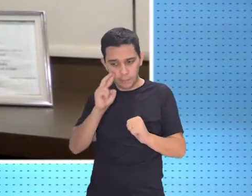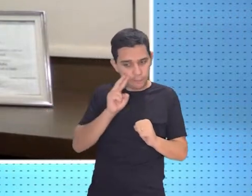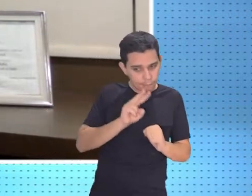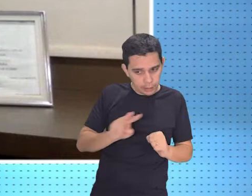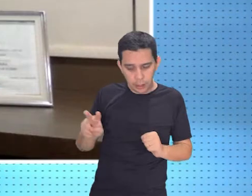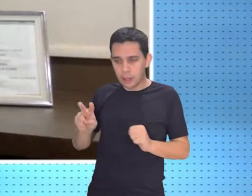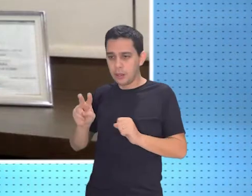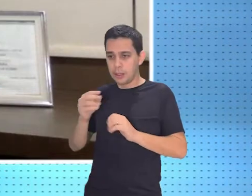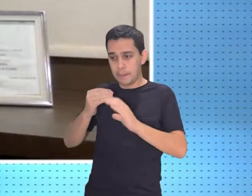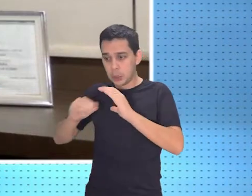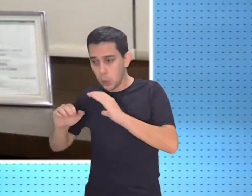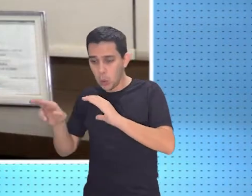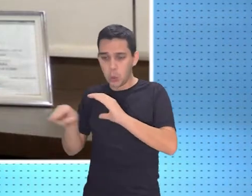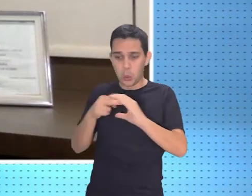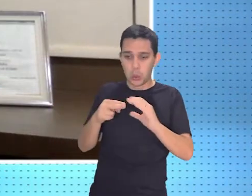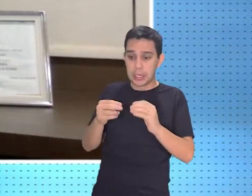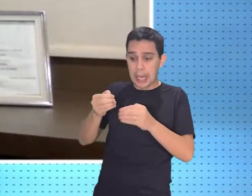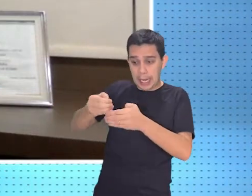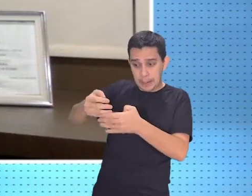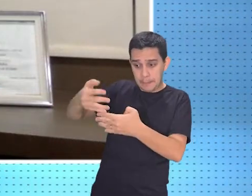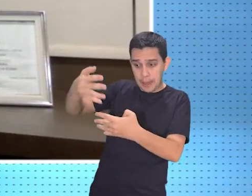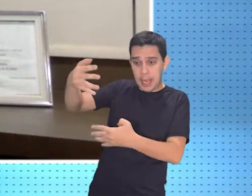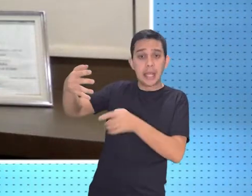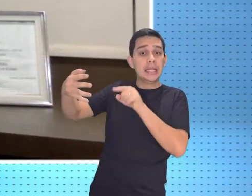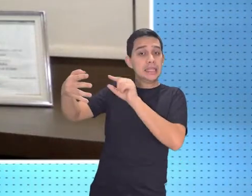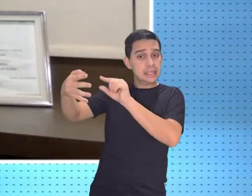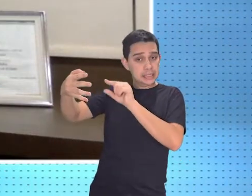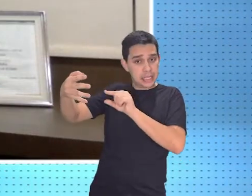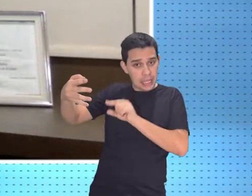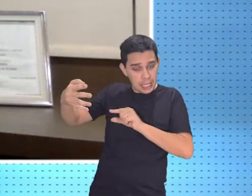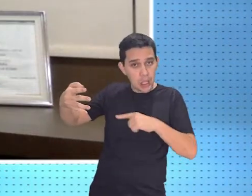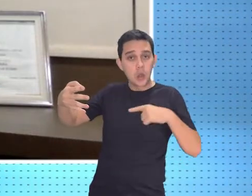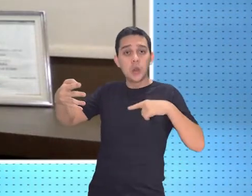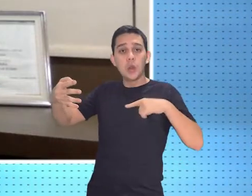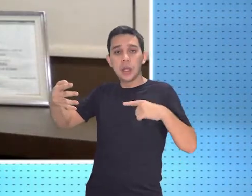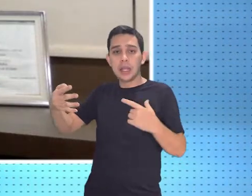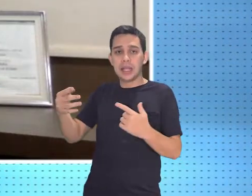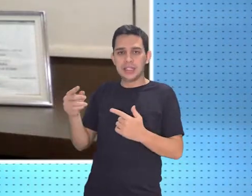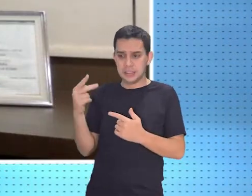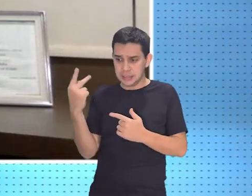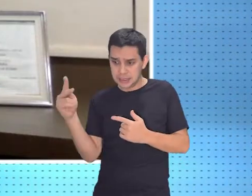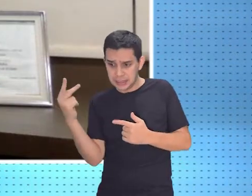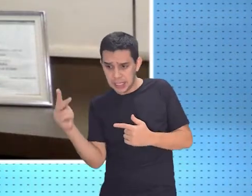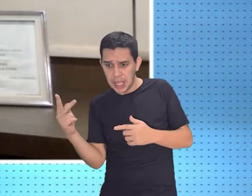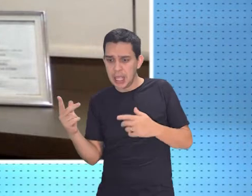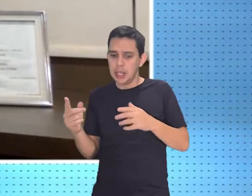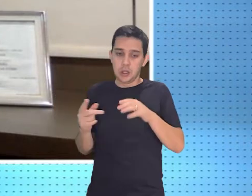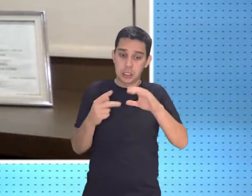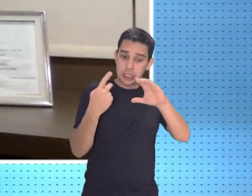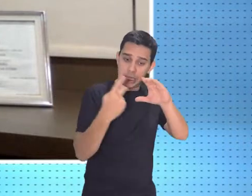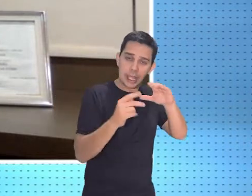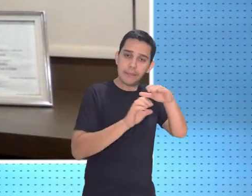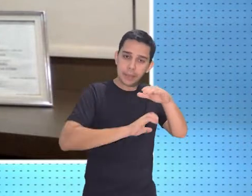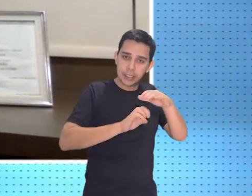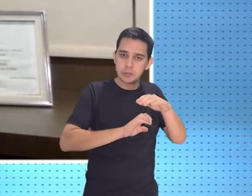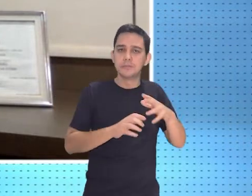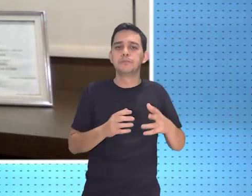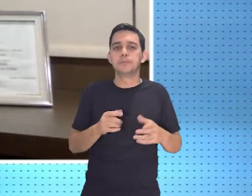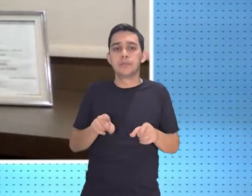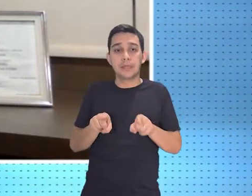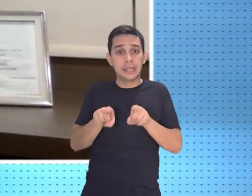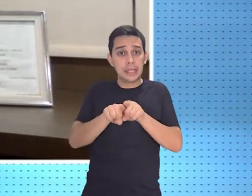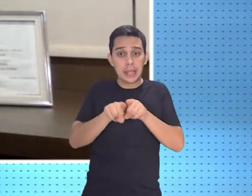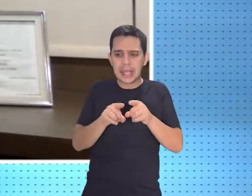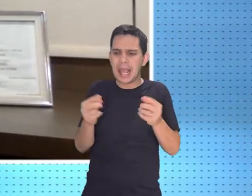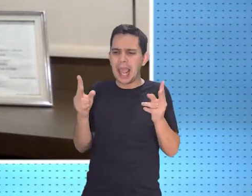esses e-mails, essas mensagens, elas possuem, o e-mail, né, a correspondência eletrônica, possui um significado, ele